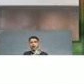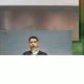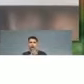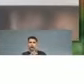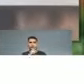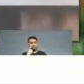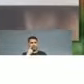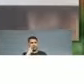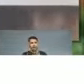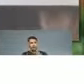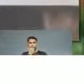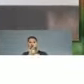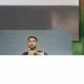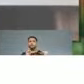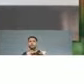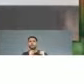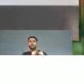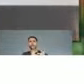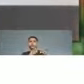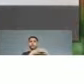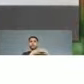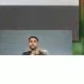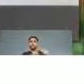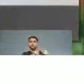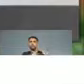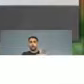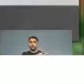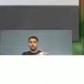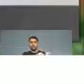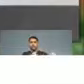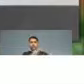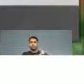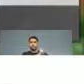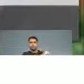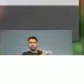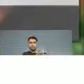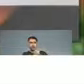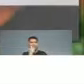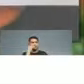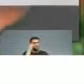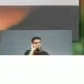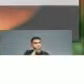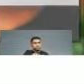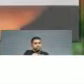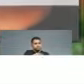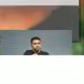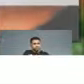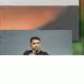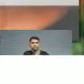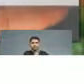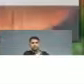nós tomo articulando a criação de uma uma categoria de uso da Terra de conservação de preservação